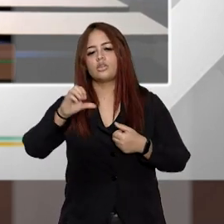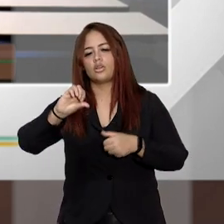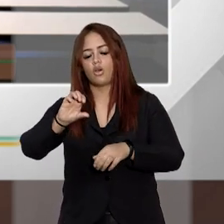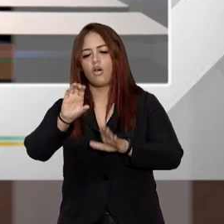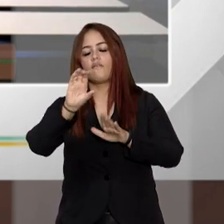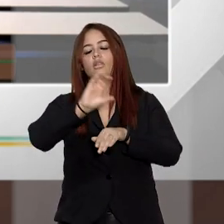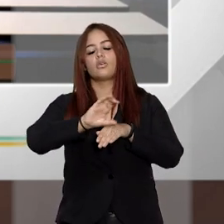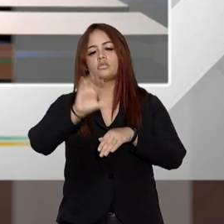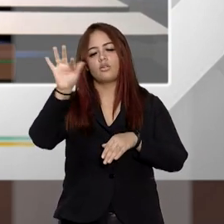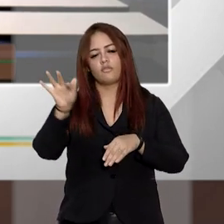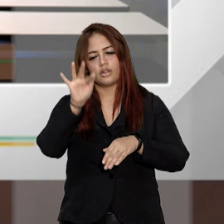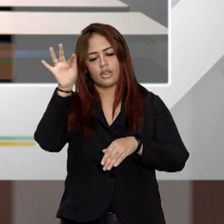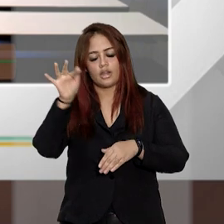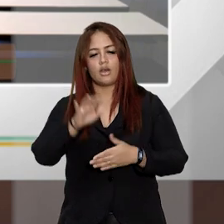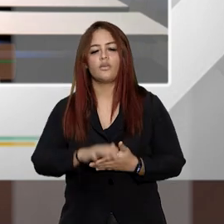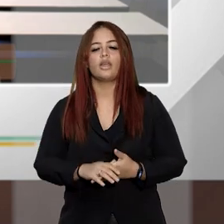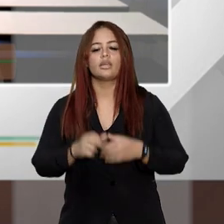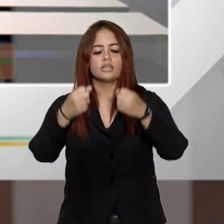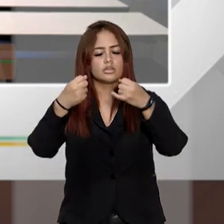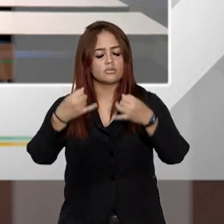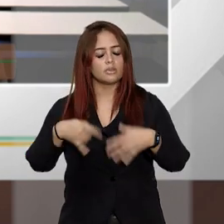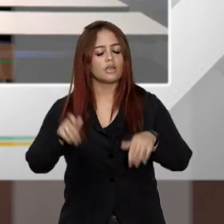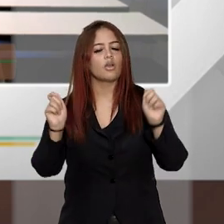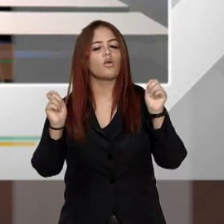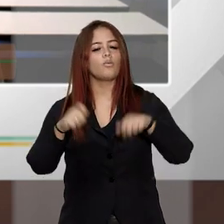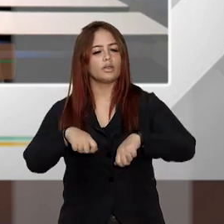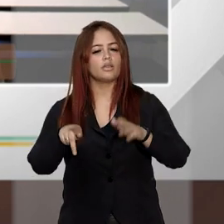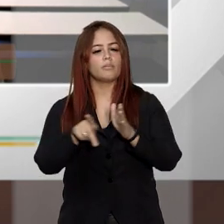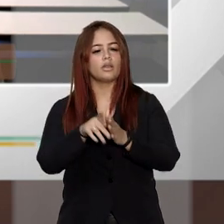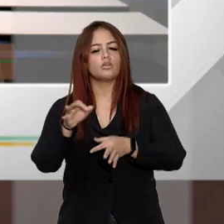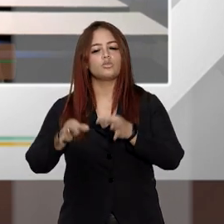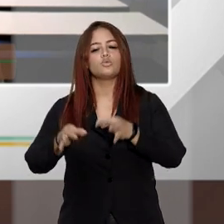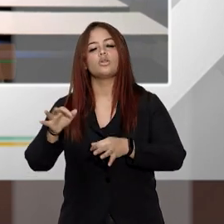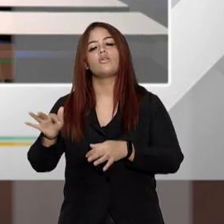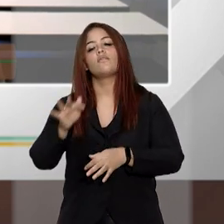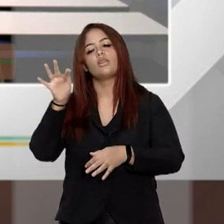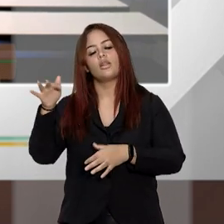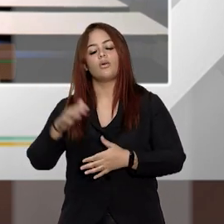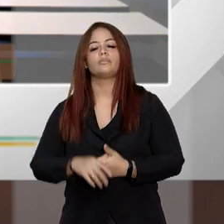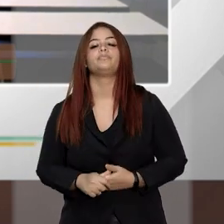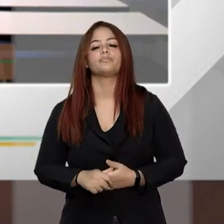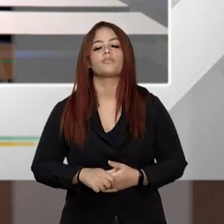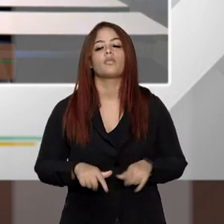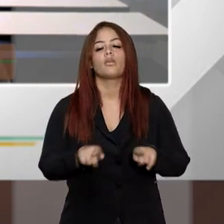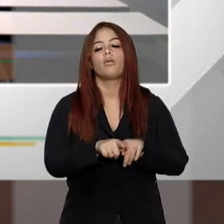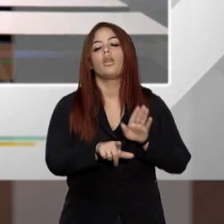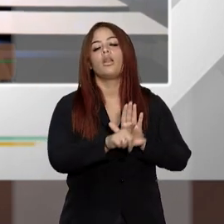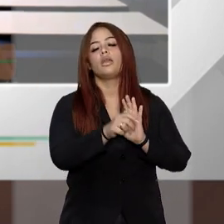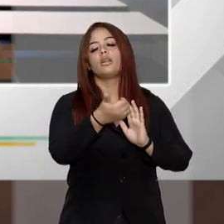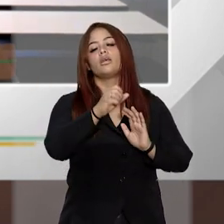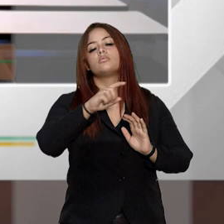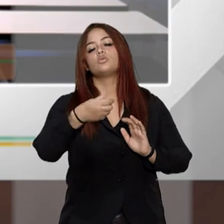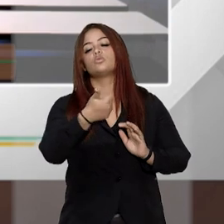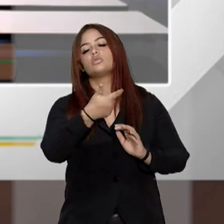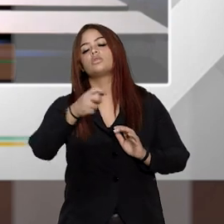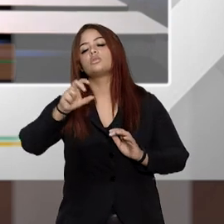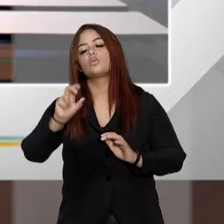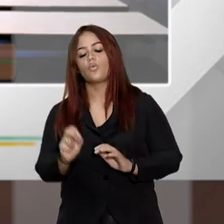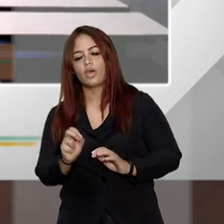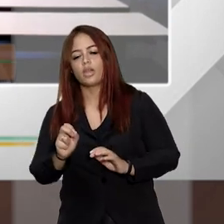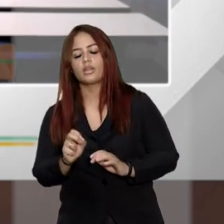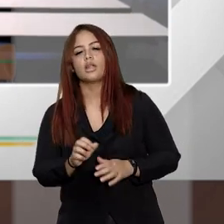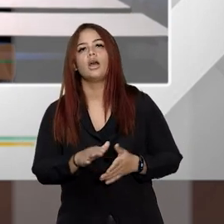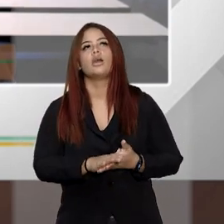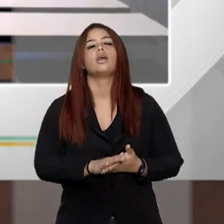da Constituição Federal, que trata da competência dos juízes federais. A Lei 10.250, no âmbito dos